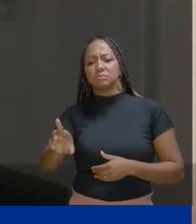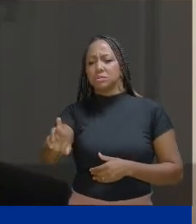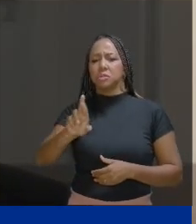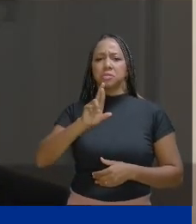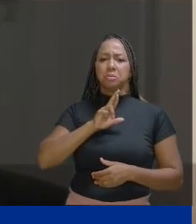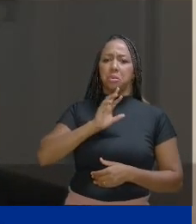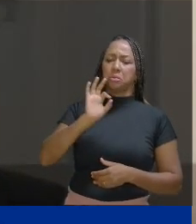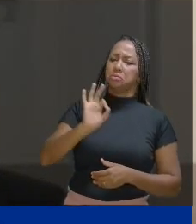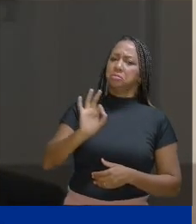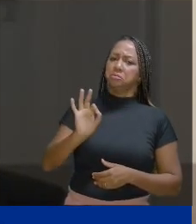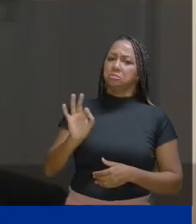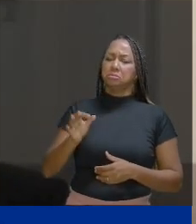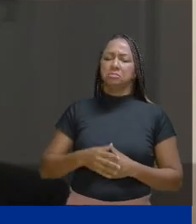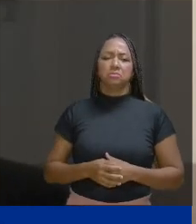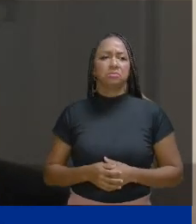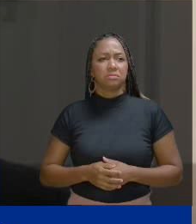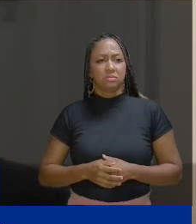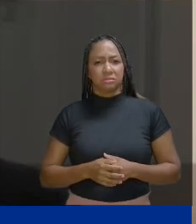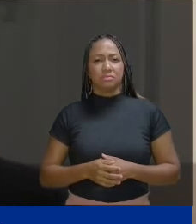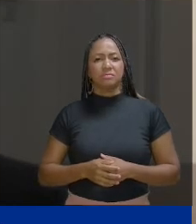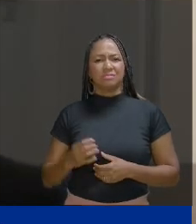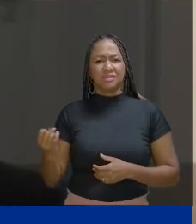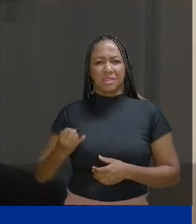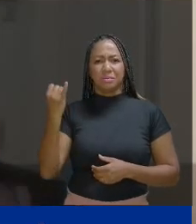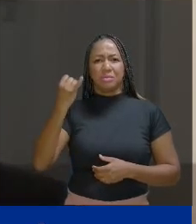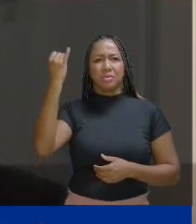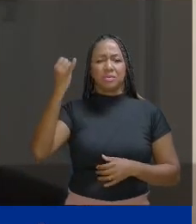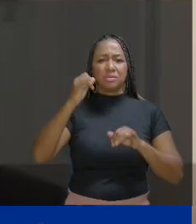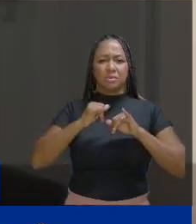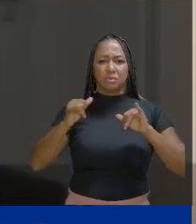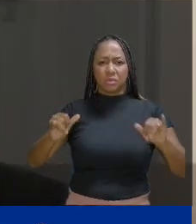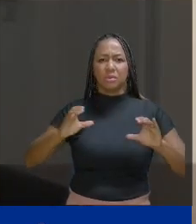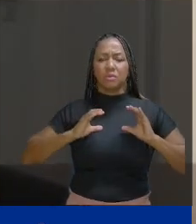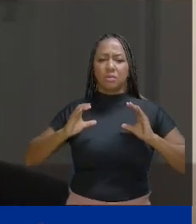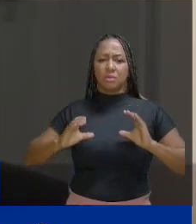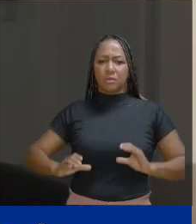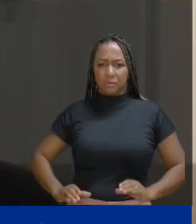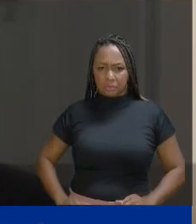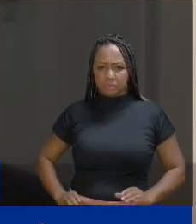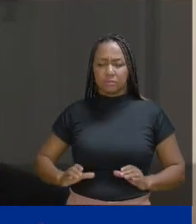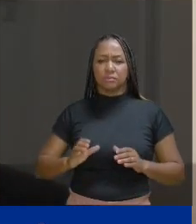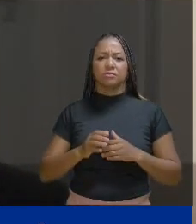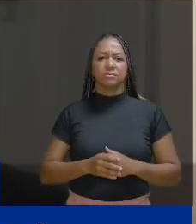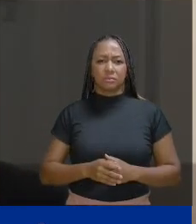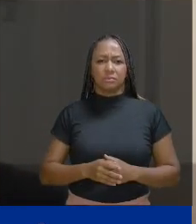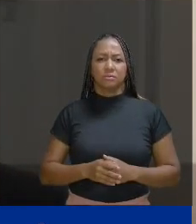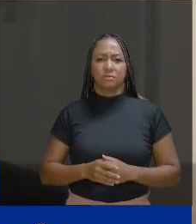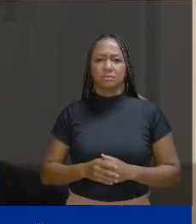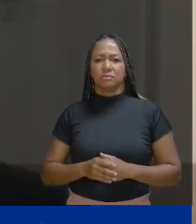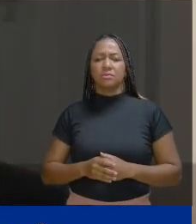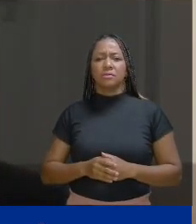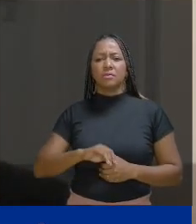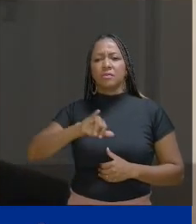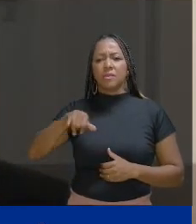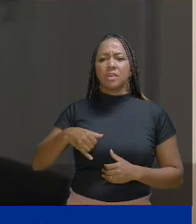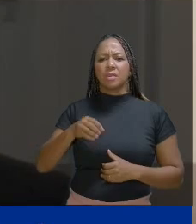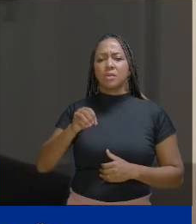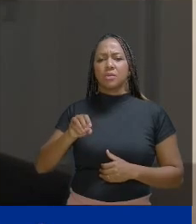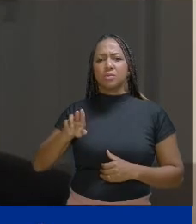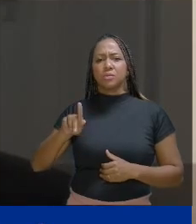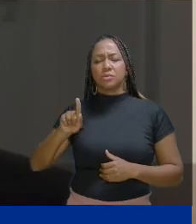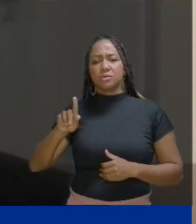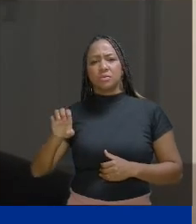resposta. Se ele fosse uma pessoa importante na campanha, esse coordenador que é imputado, Jorge